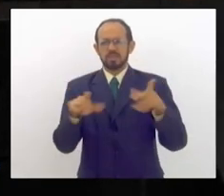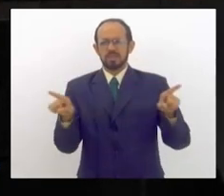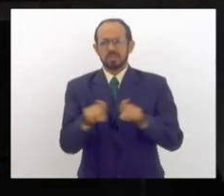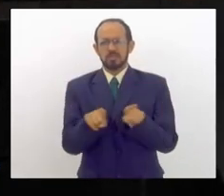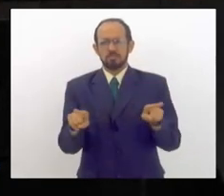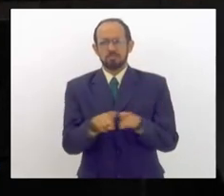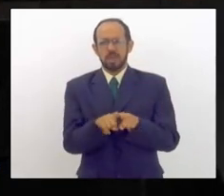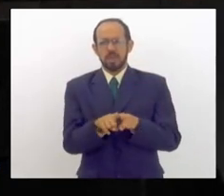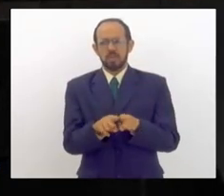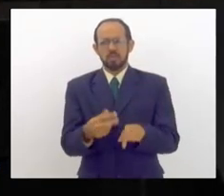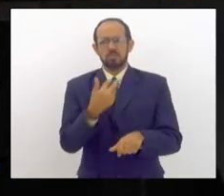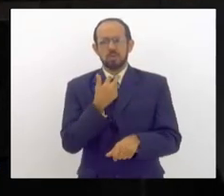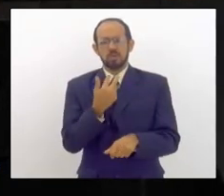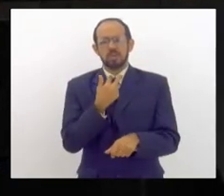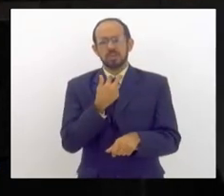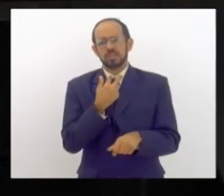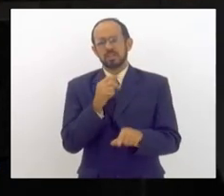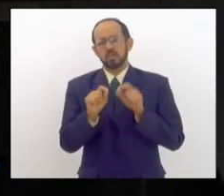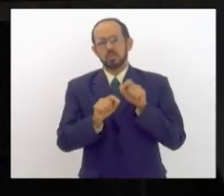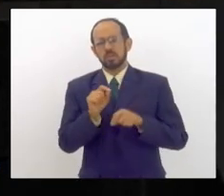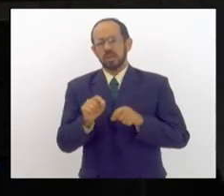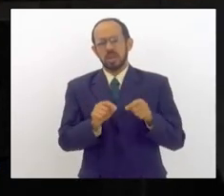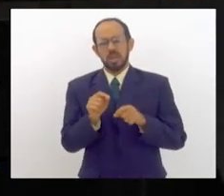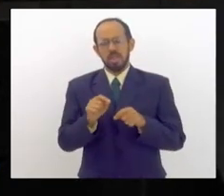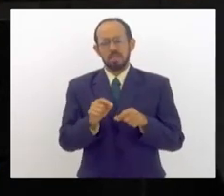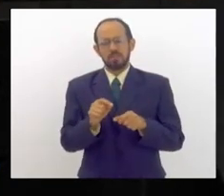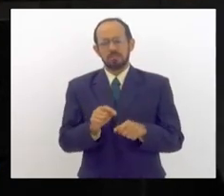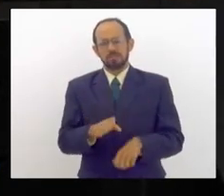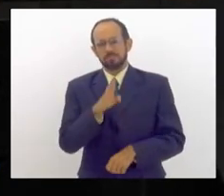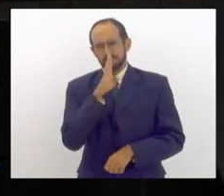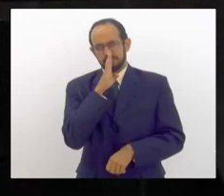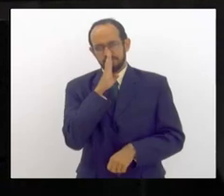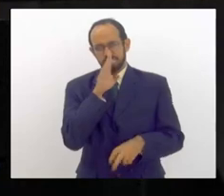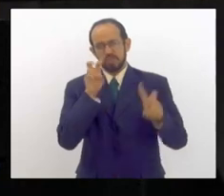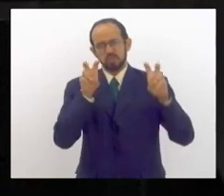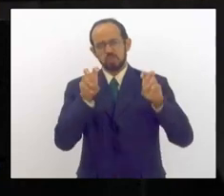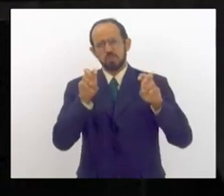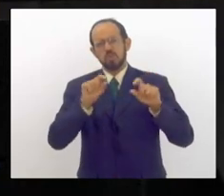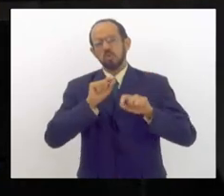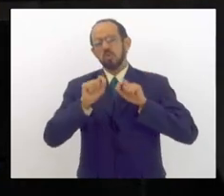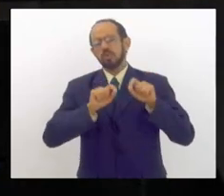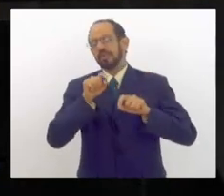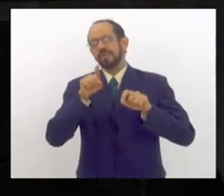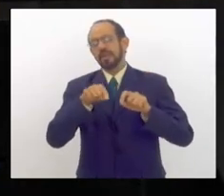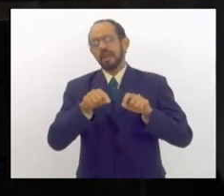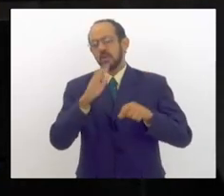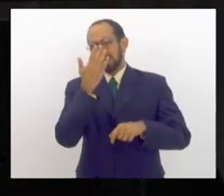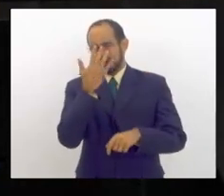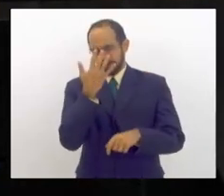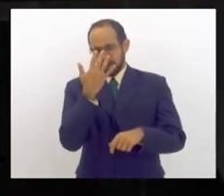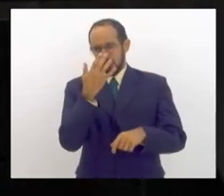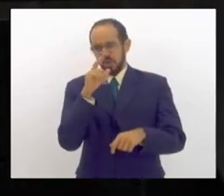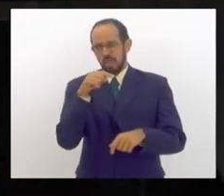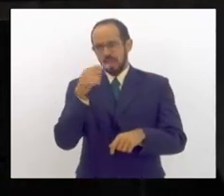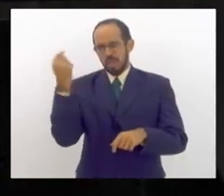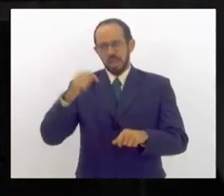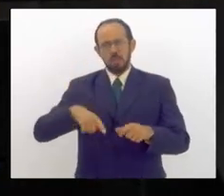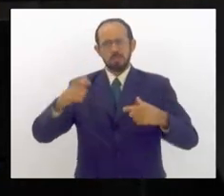me deixar de pautar o que representa o carnaval. Carnaval com foliões